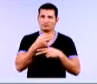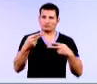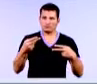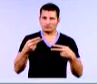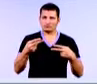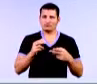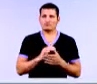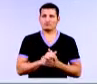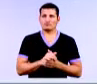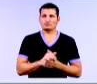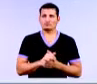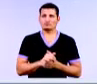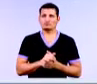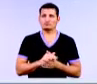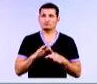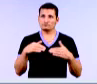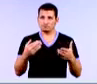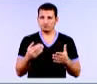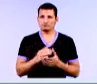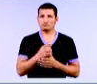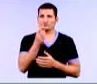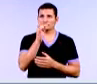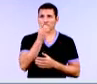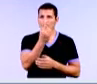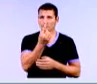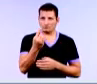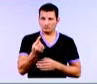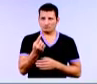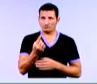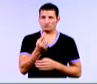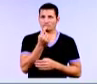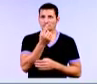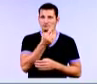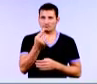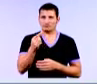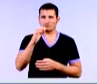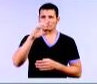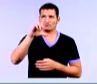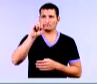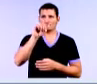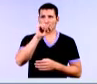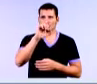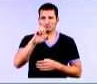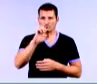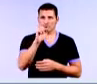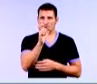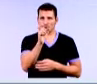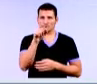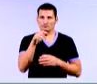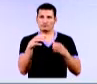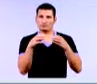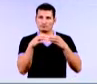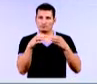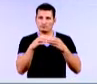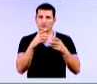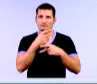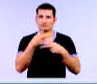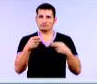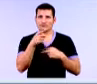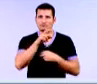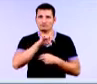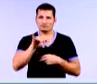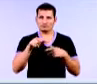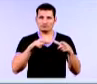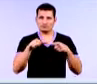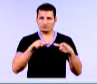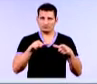certo? Então, cada classe vai definir um conjunto de objetos sobre o qual você vai trabalhar. Óbvio que a gente não vai